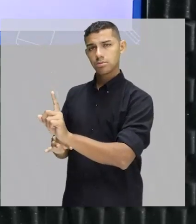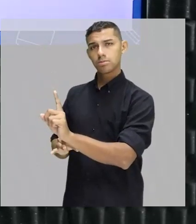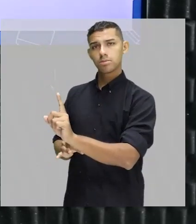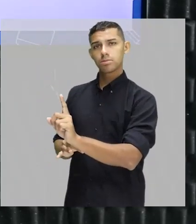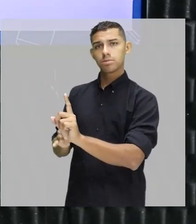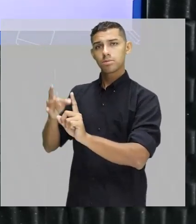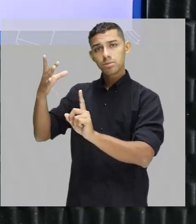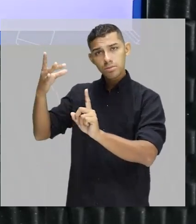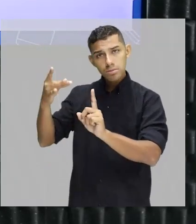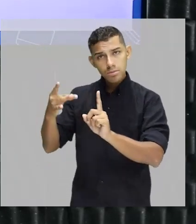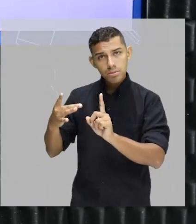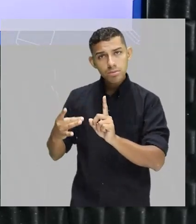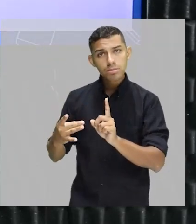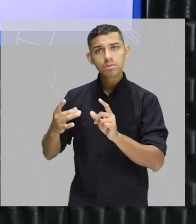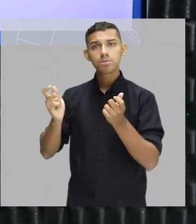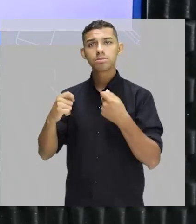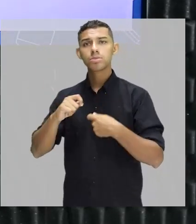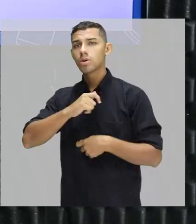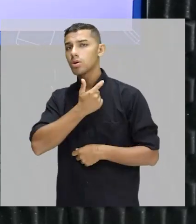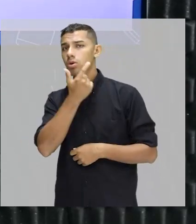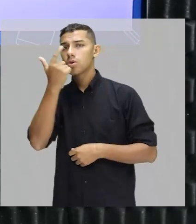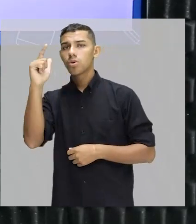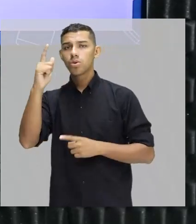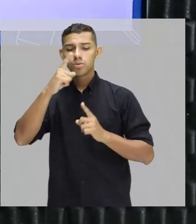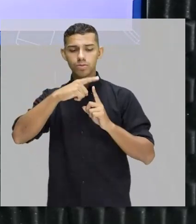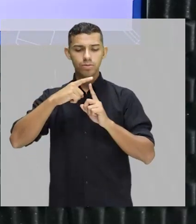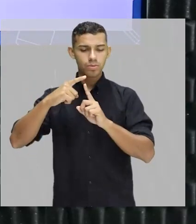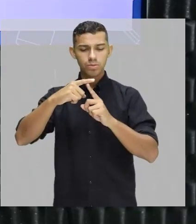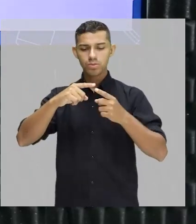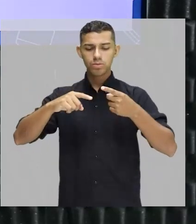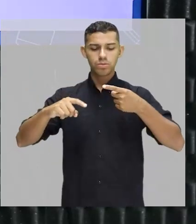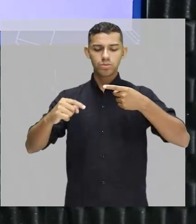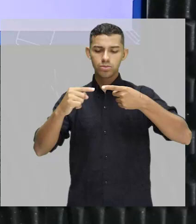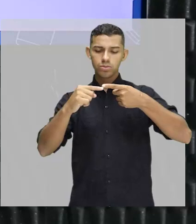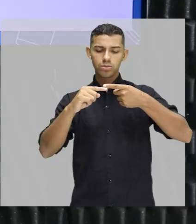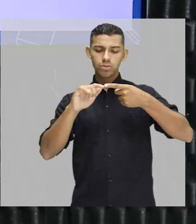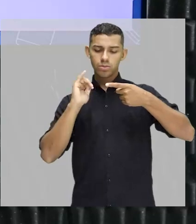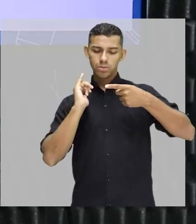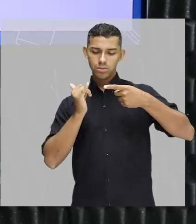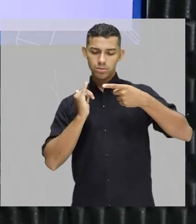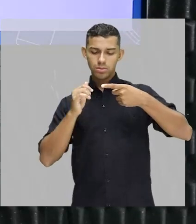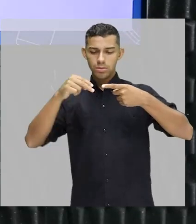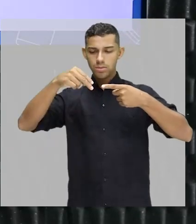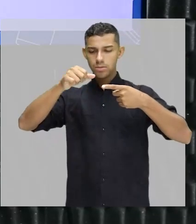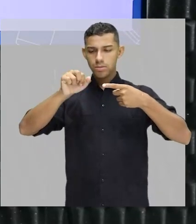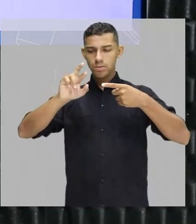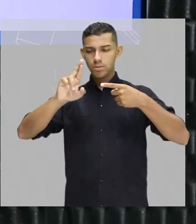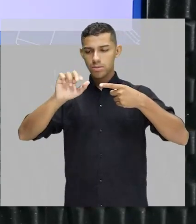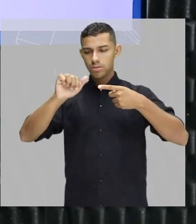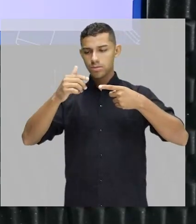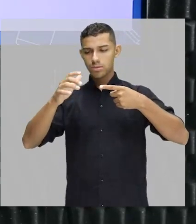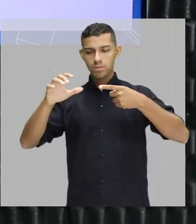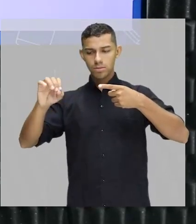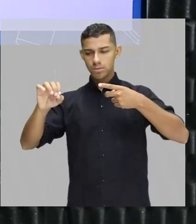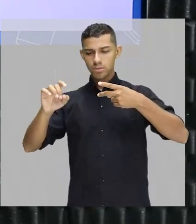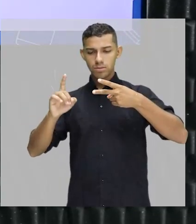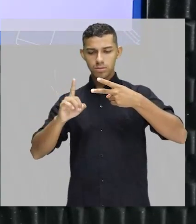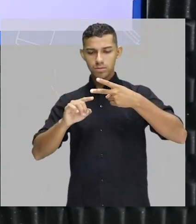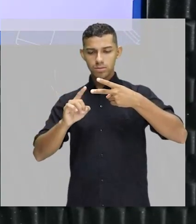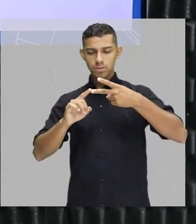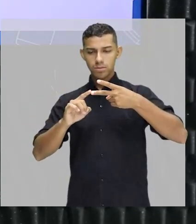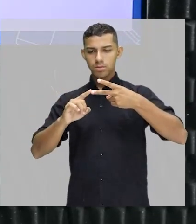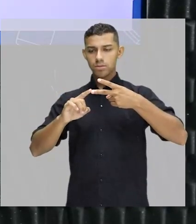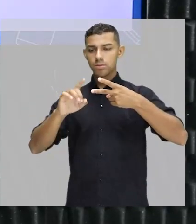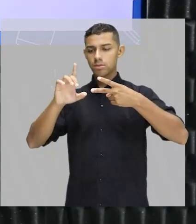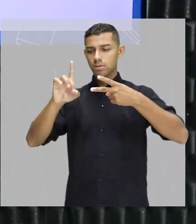a outra modalidade, que seria a descrição. Então, é comum nós termos essa associação entre mais de uma